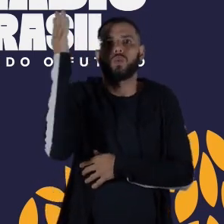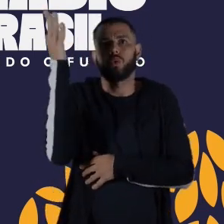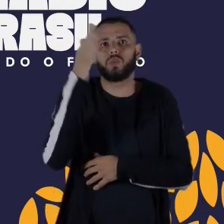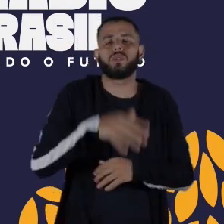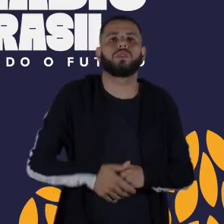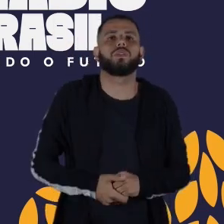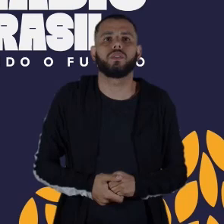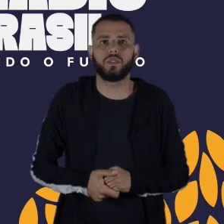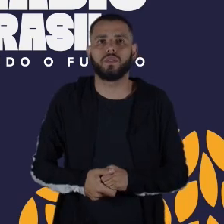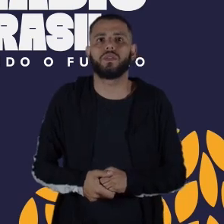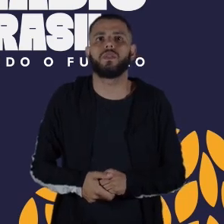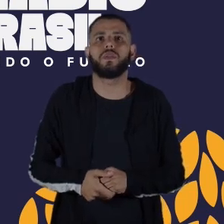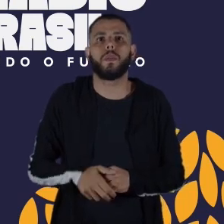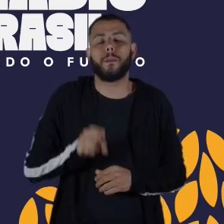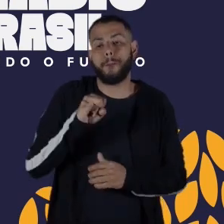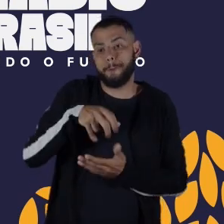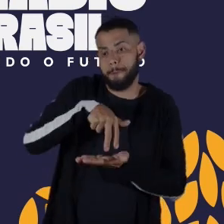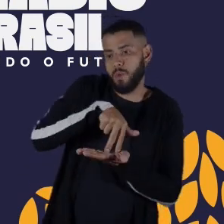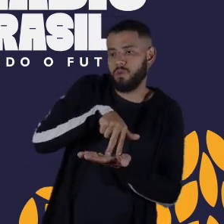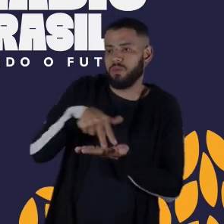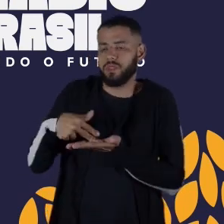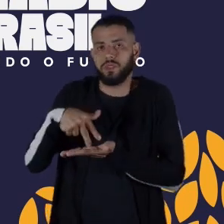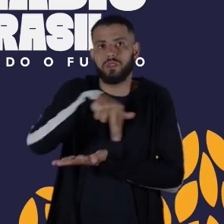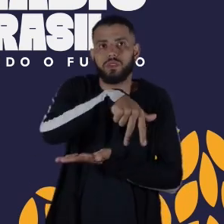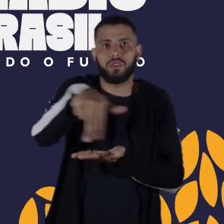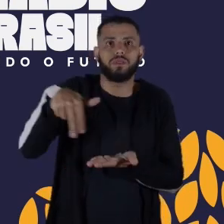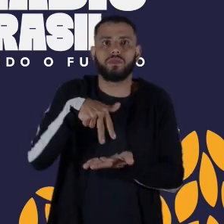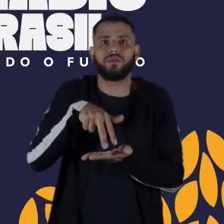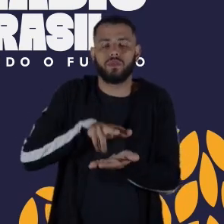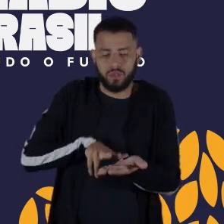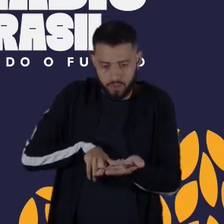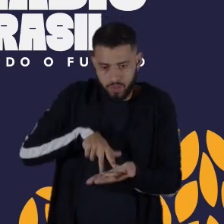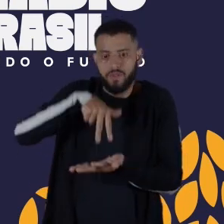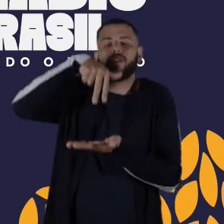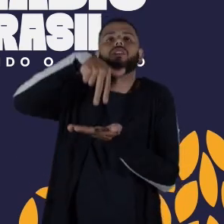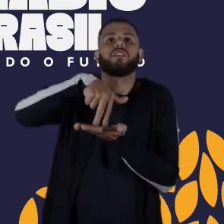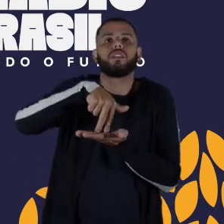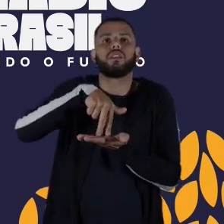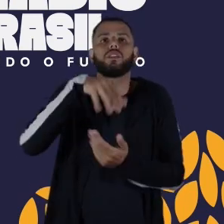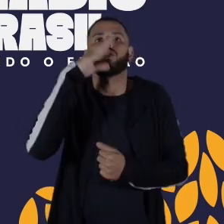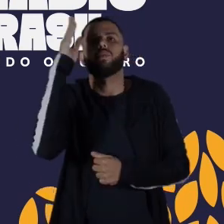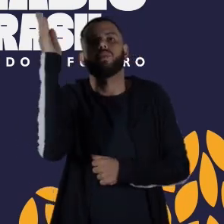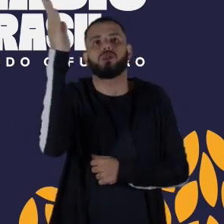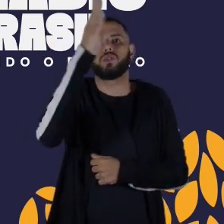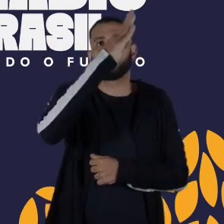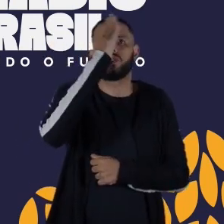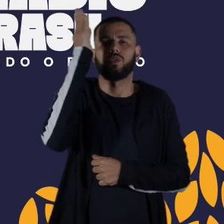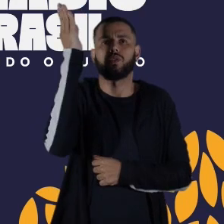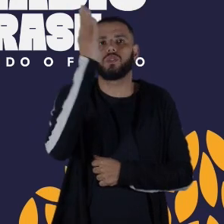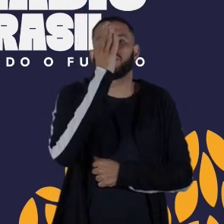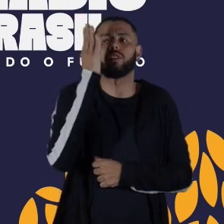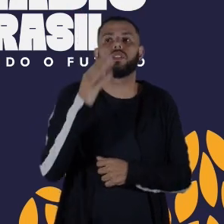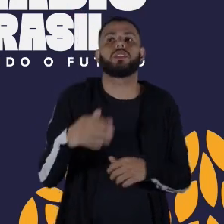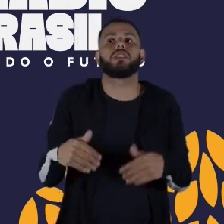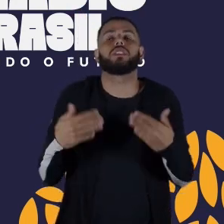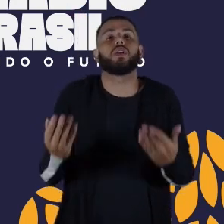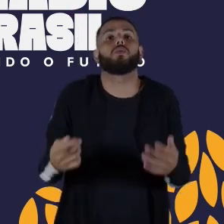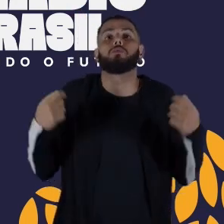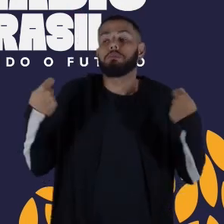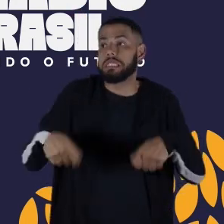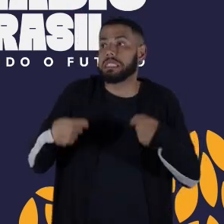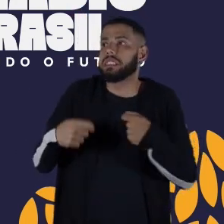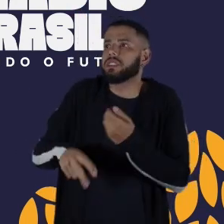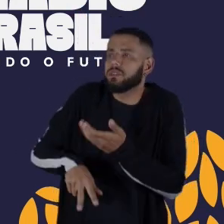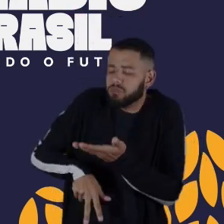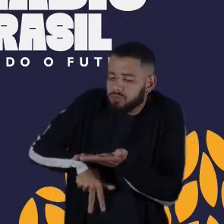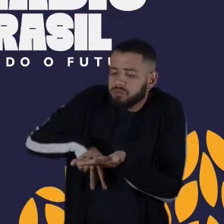Isso é hipotensão. Muda. Quando você vai fazer isso, então o paciente tem que ser instruído a fazer de um